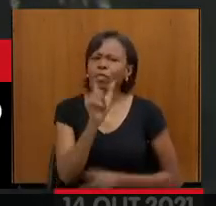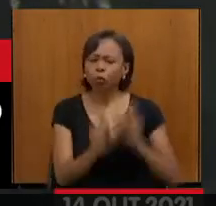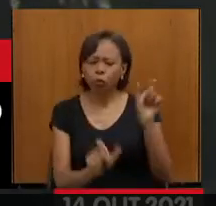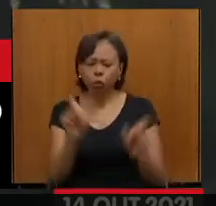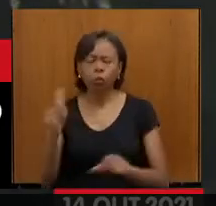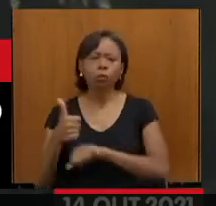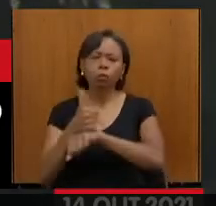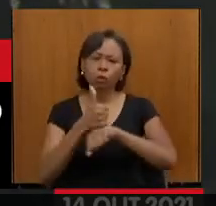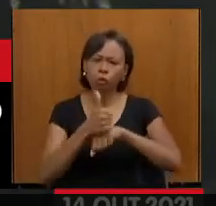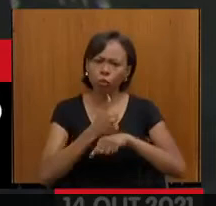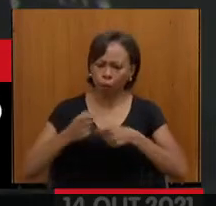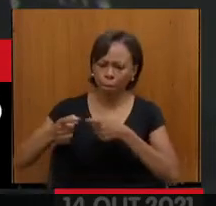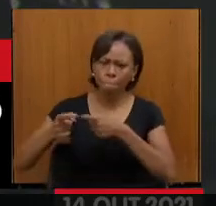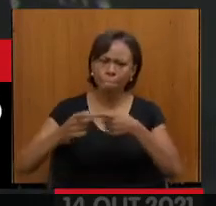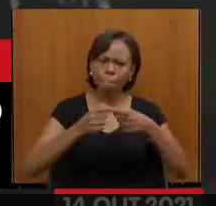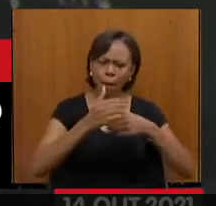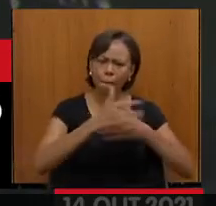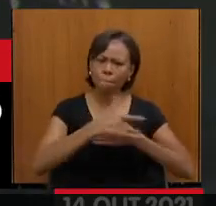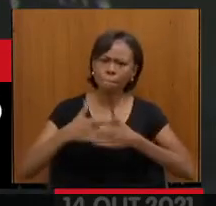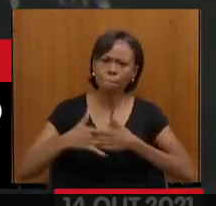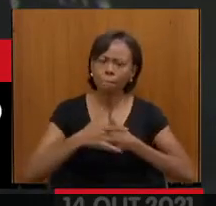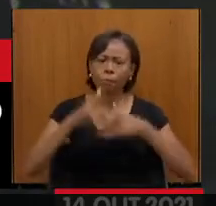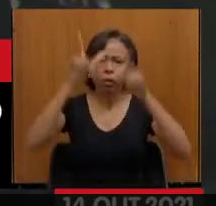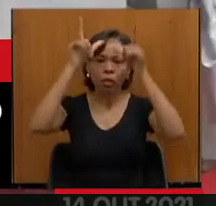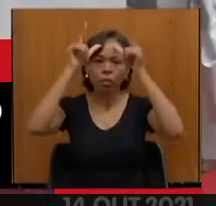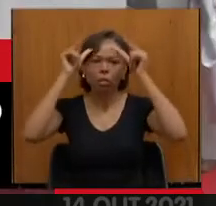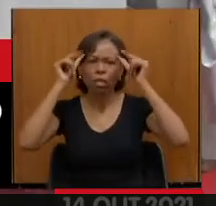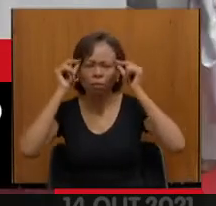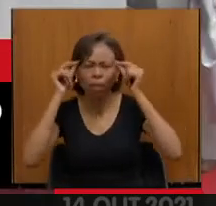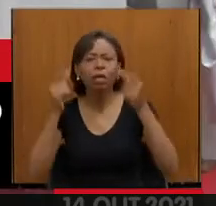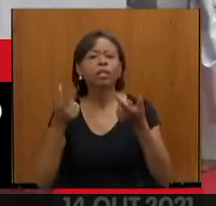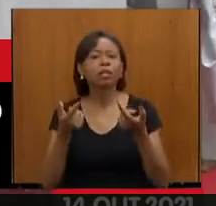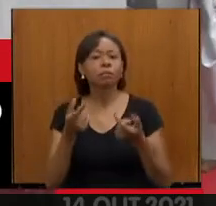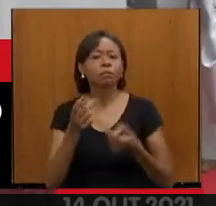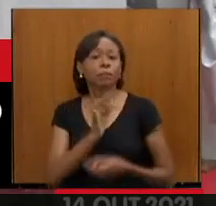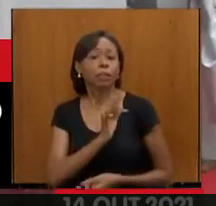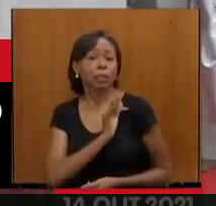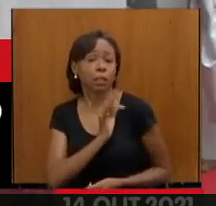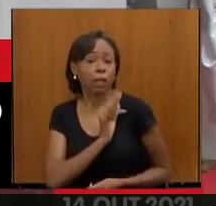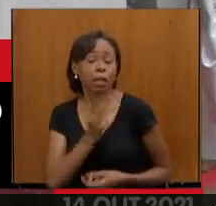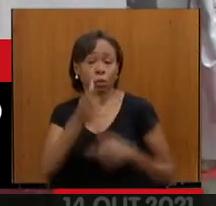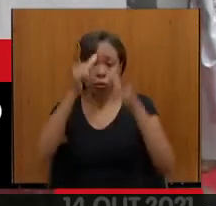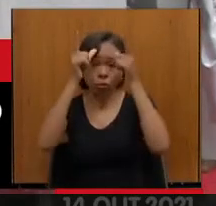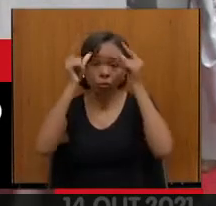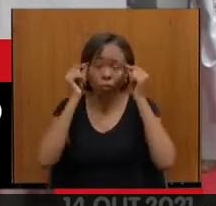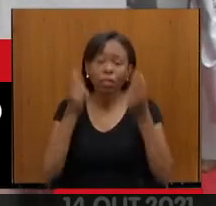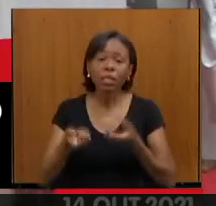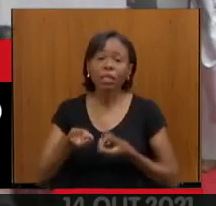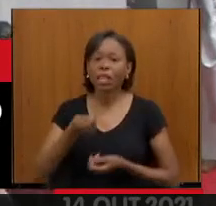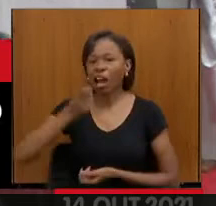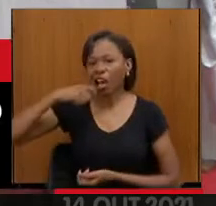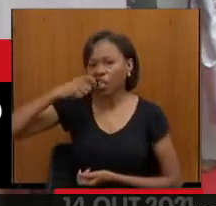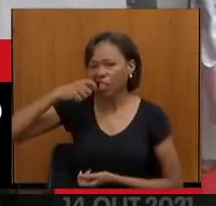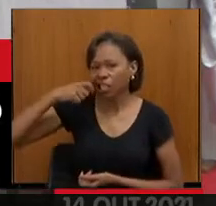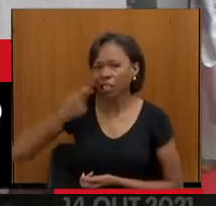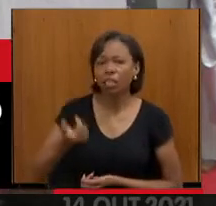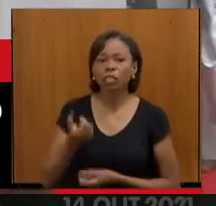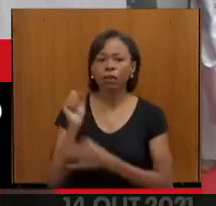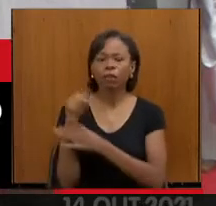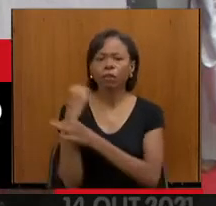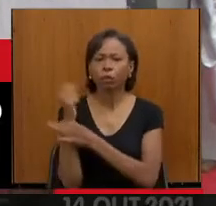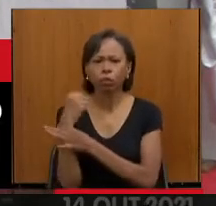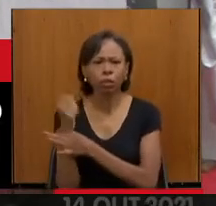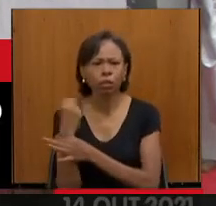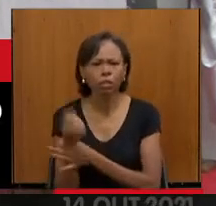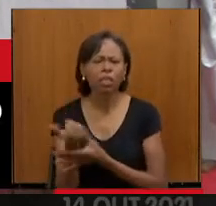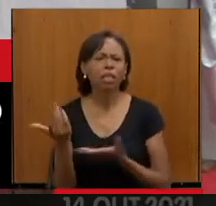heroínas, médicos e médicas, enfermeiros e enfermeiras, técnicos de enfermagem, dentistas, fisioterapeutas,